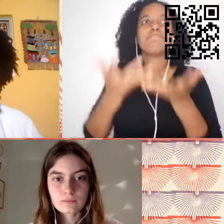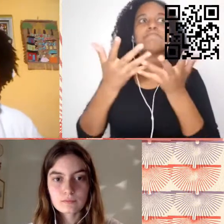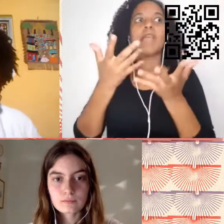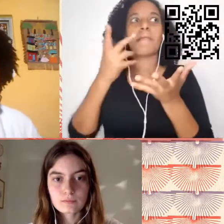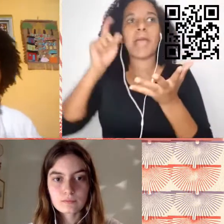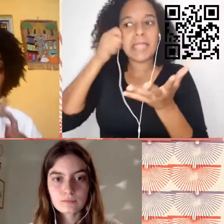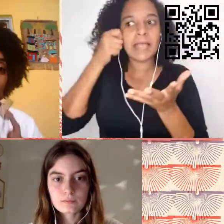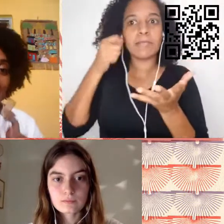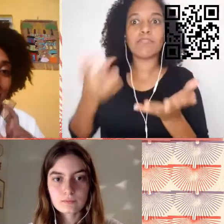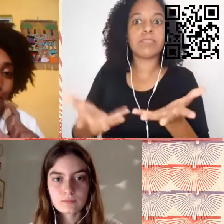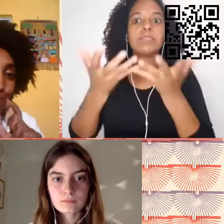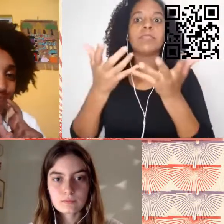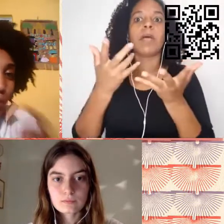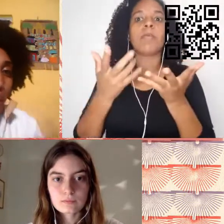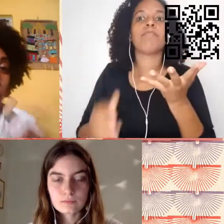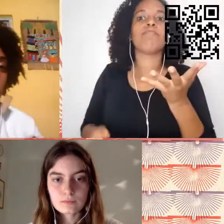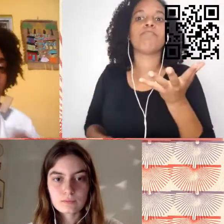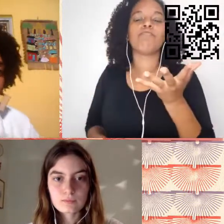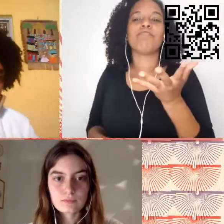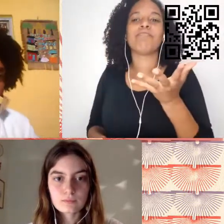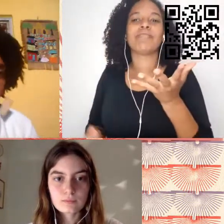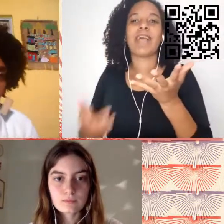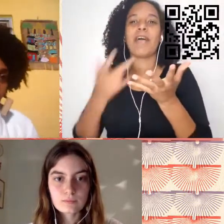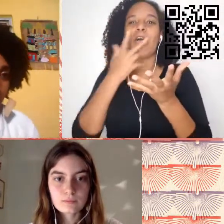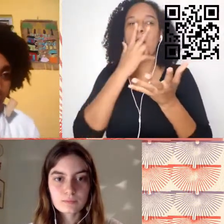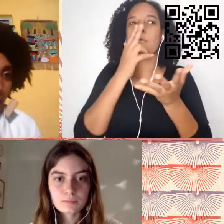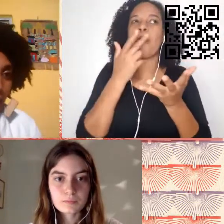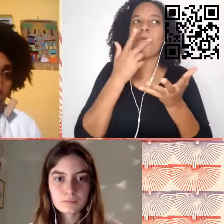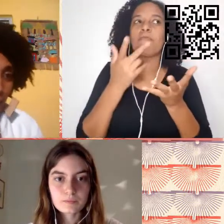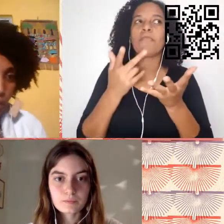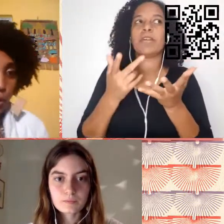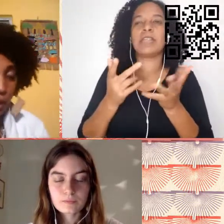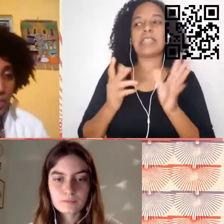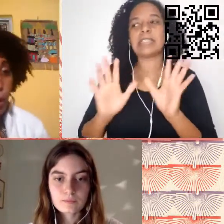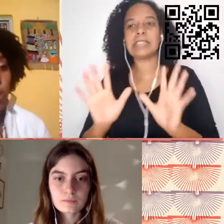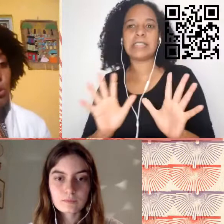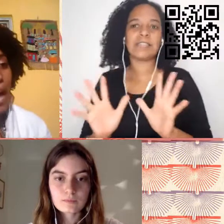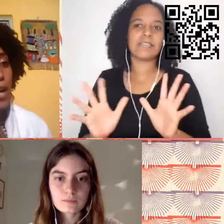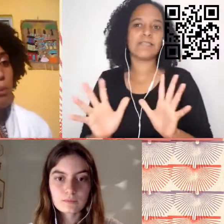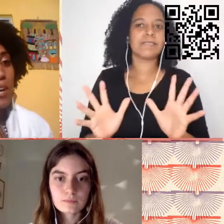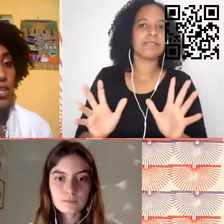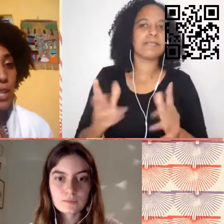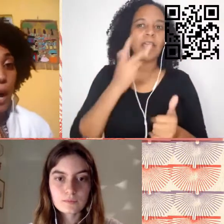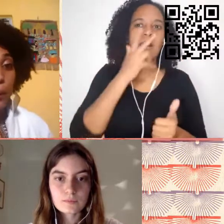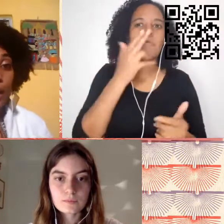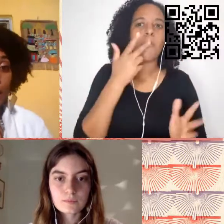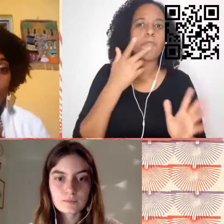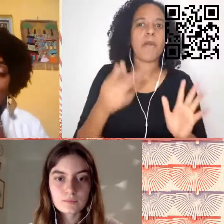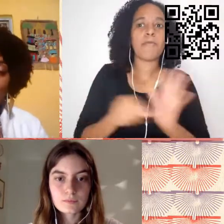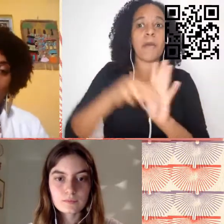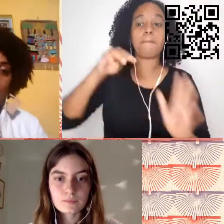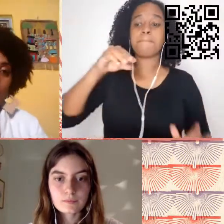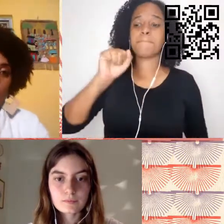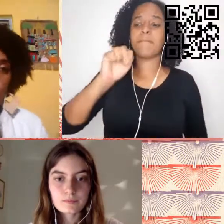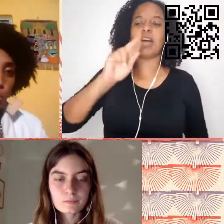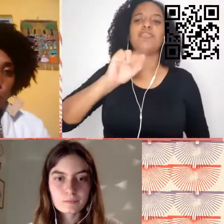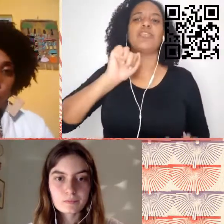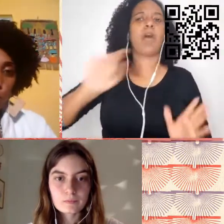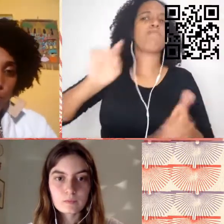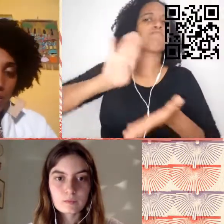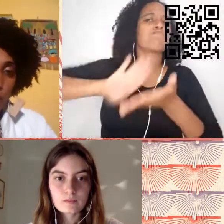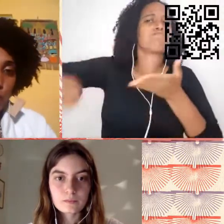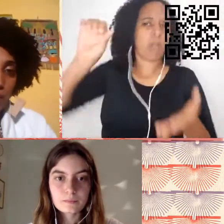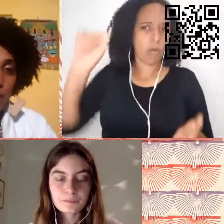gente já está demarcando que não é tão marginal assim, né? Porque se eu rotular como marginal e trago